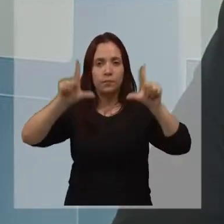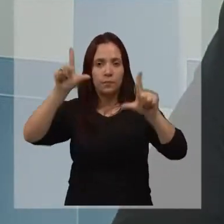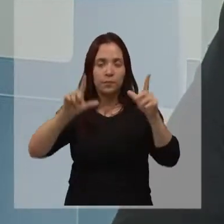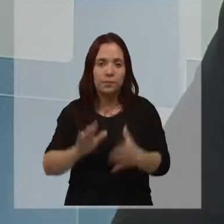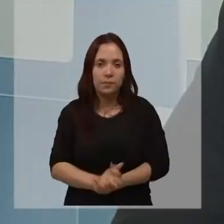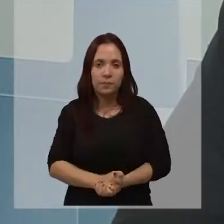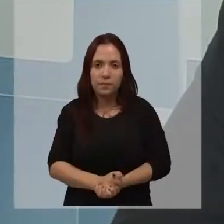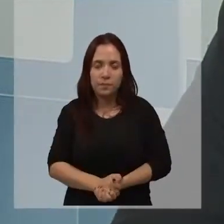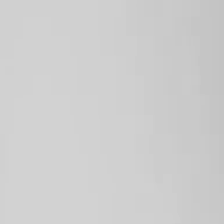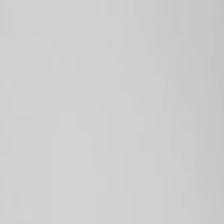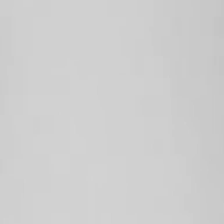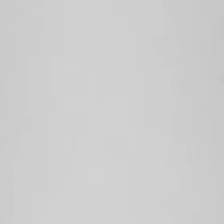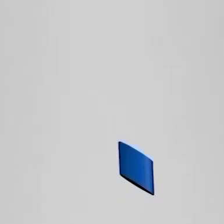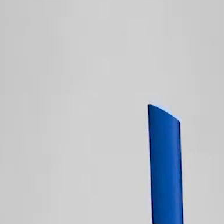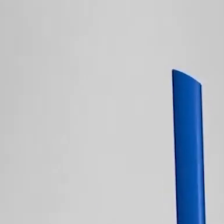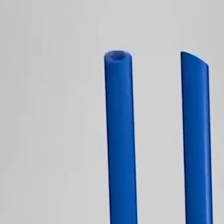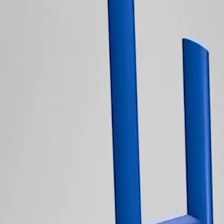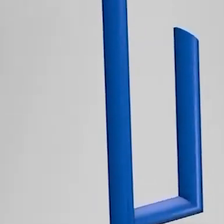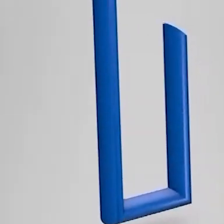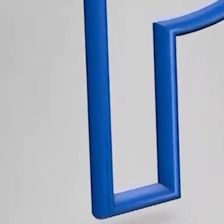lá.